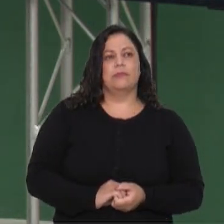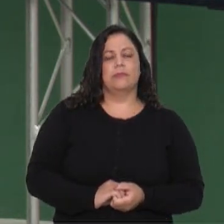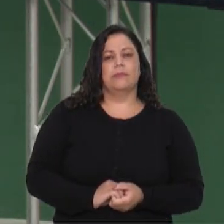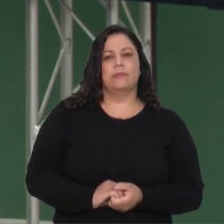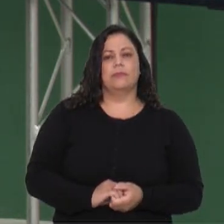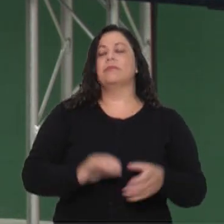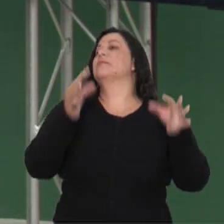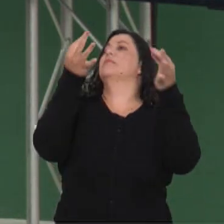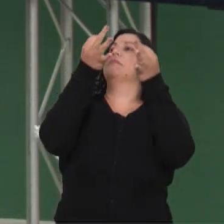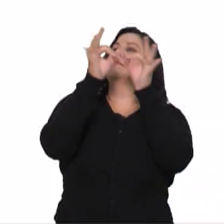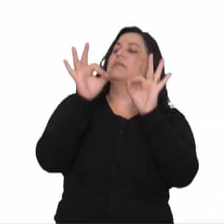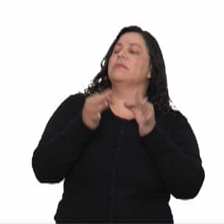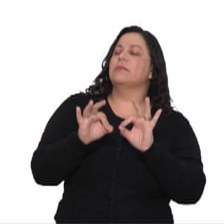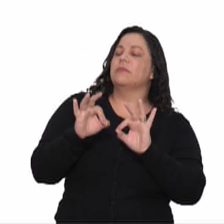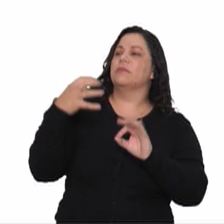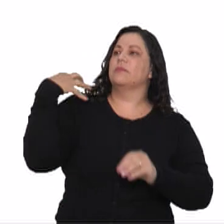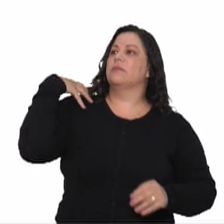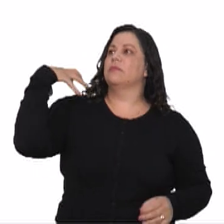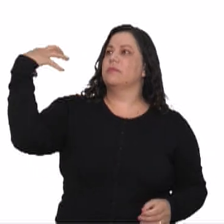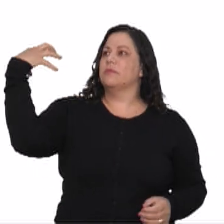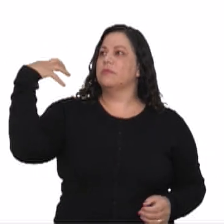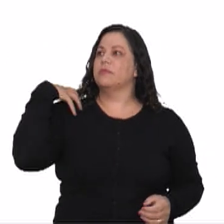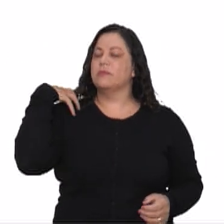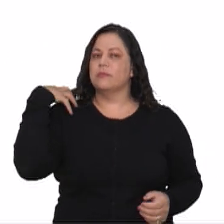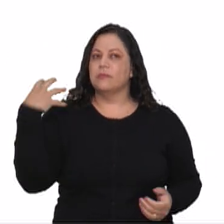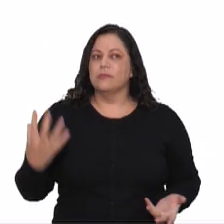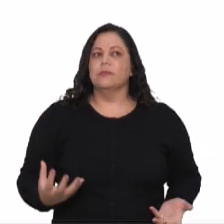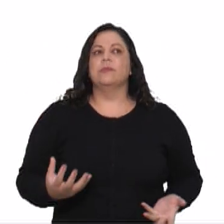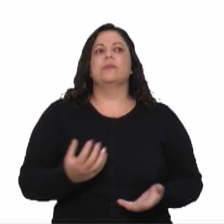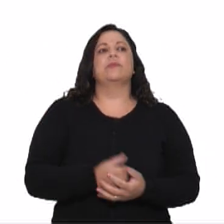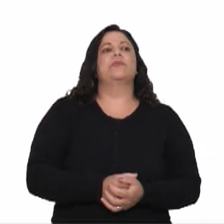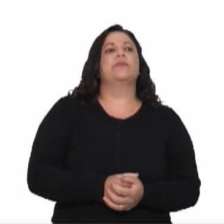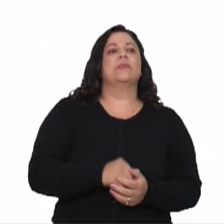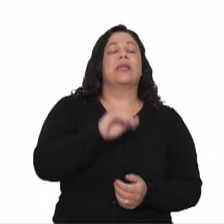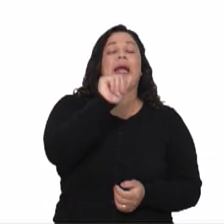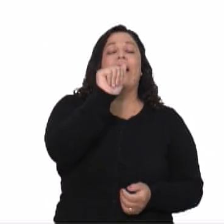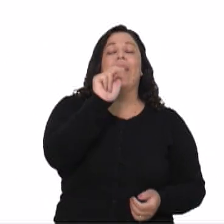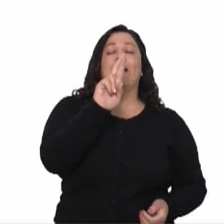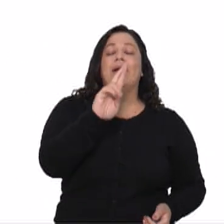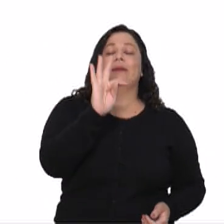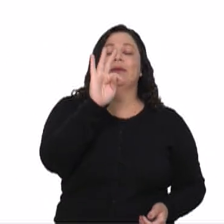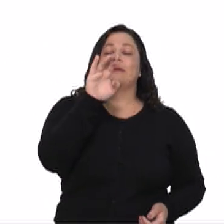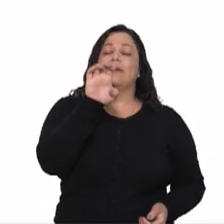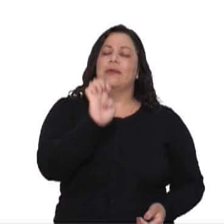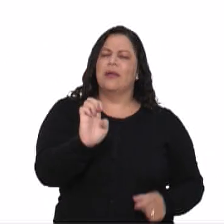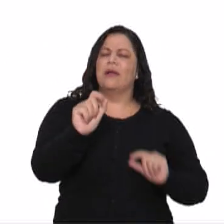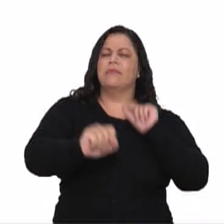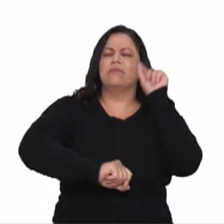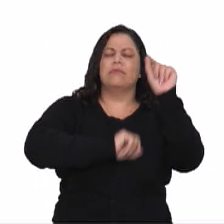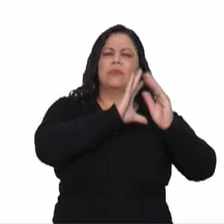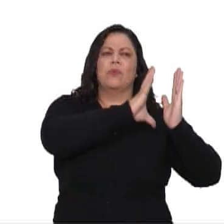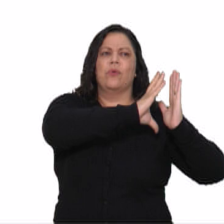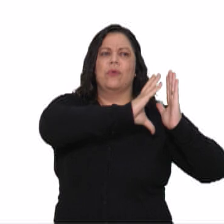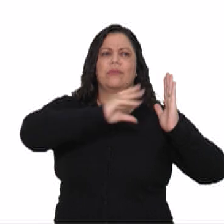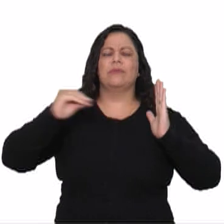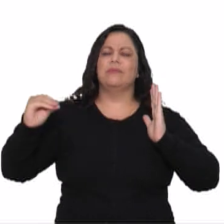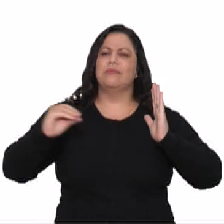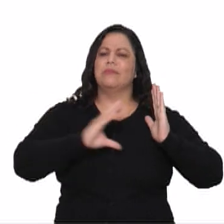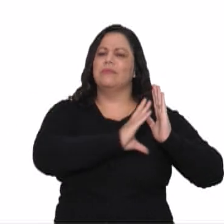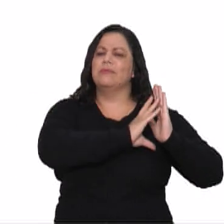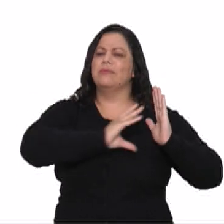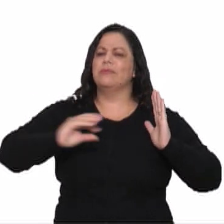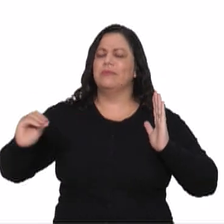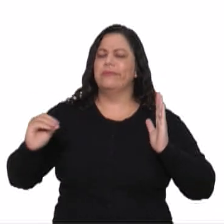A estética em Platão. Platão vai entender a arte como imitação,